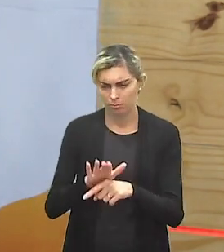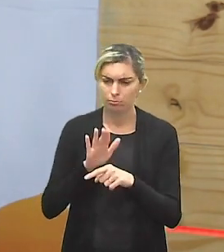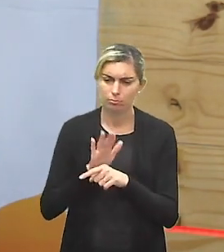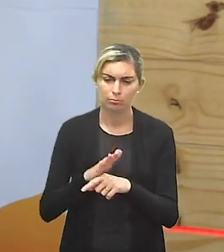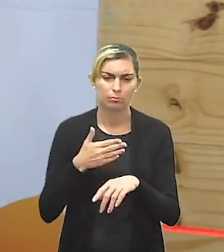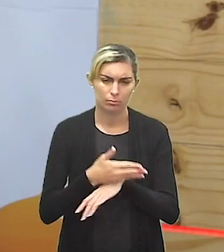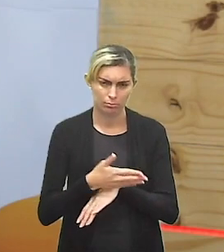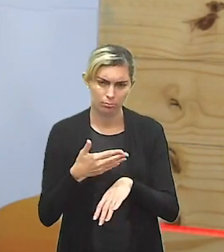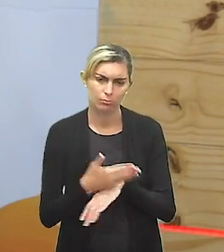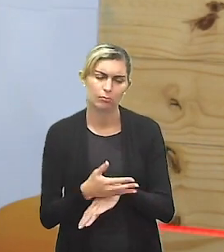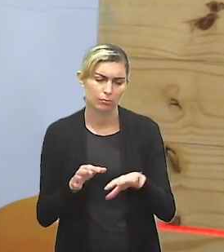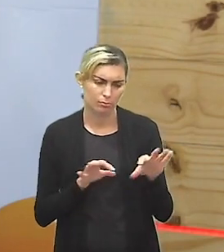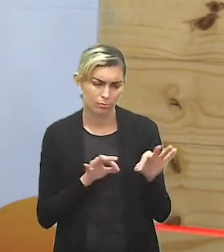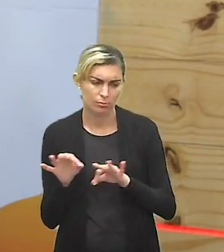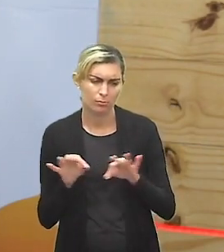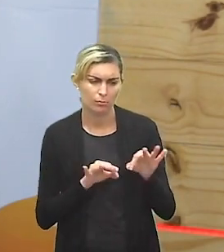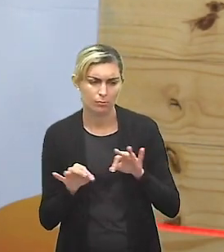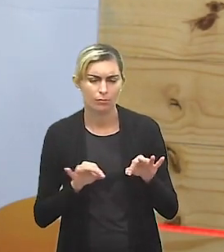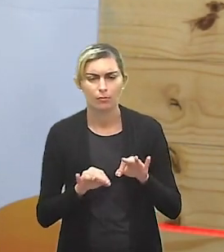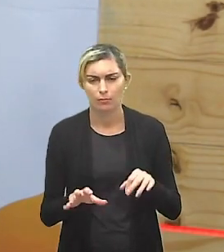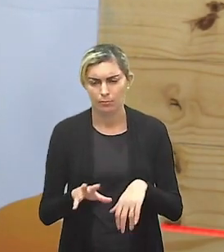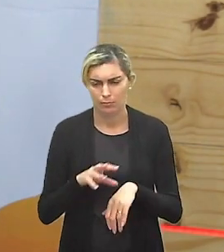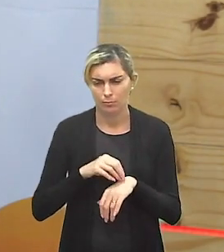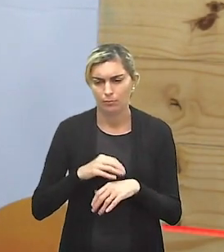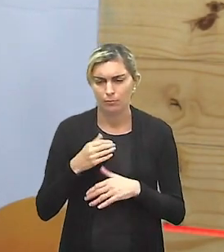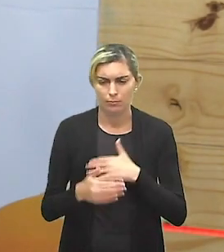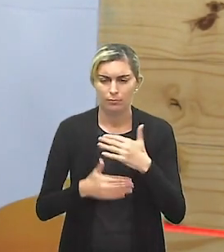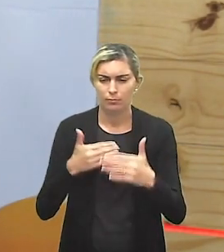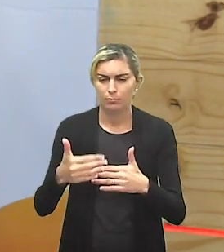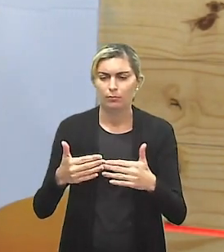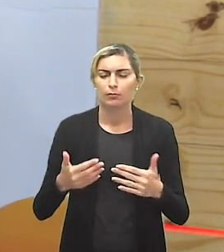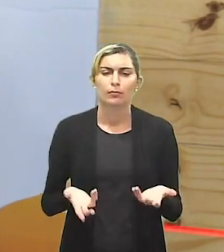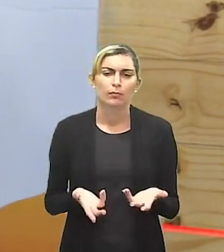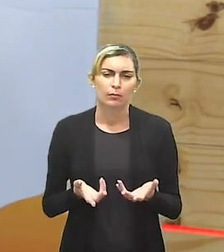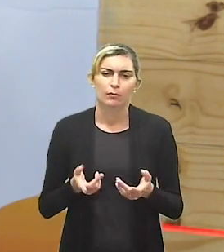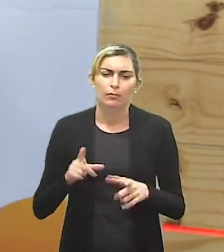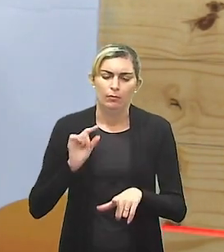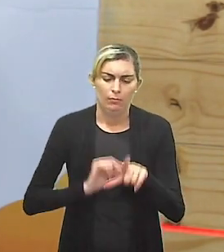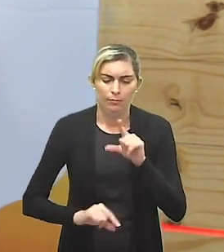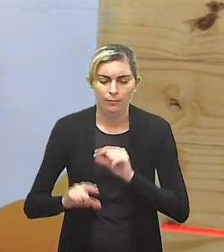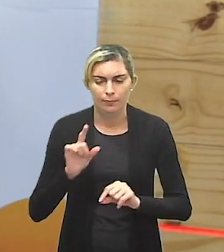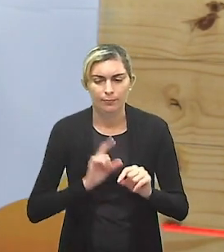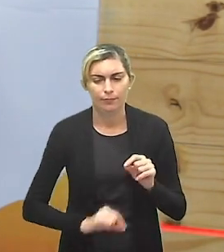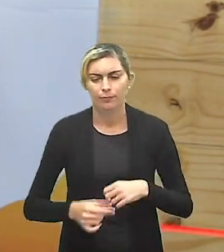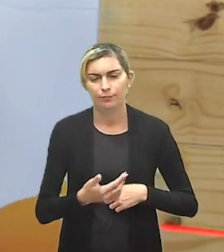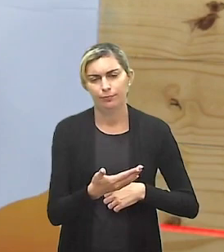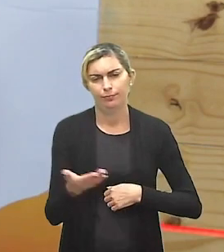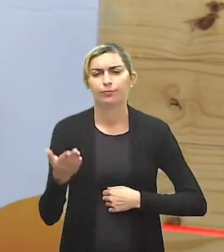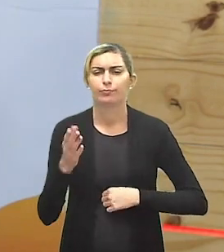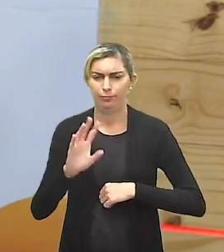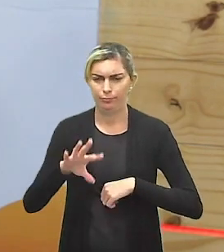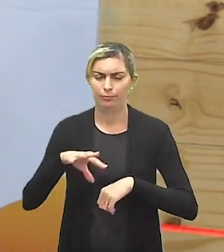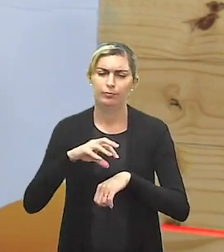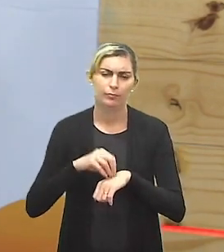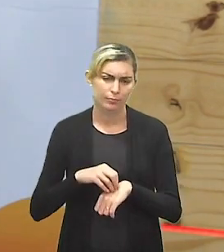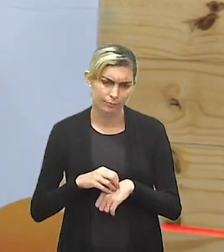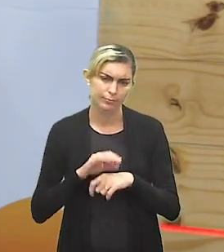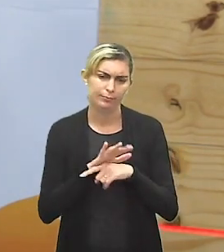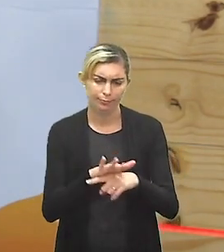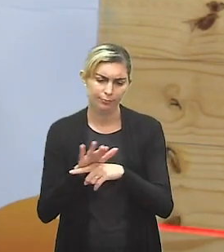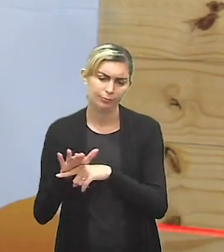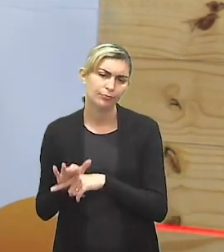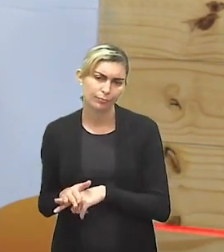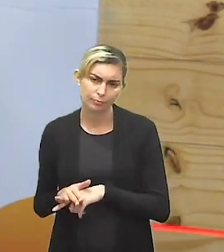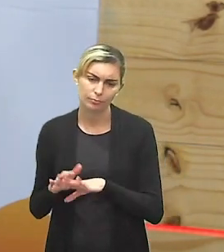na organização, a partir do momento que você já fez o processo de recrutamento, de seleção, que você já integrou aquele colaborador, que de